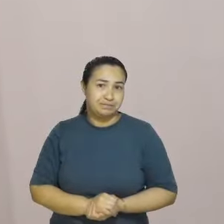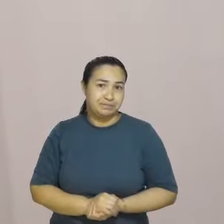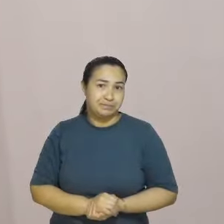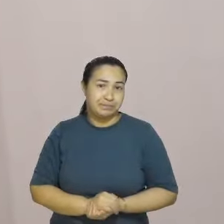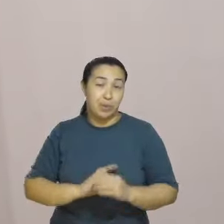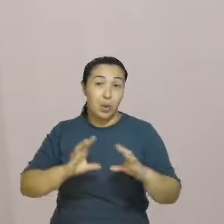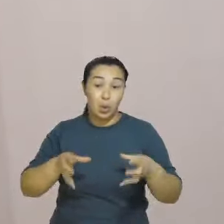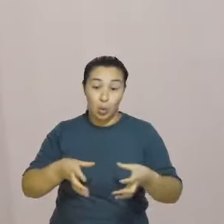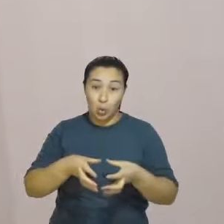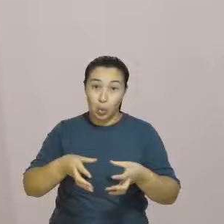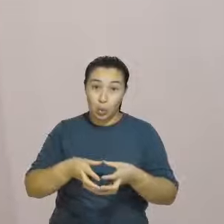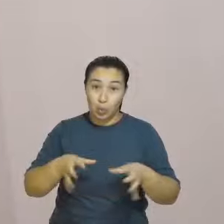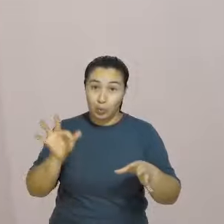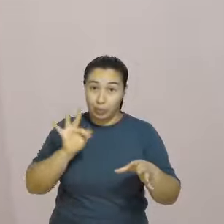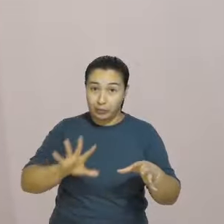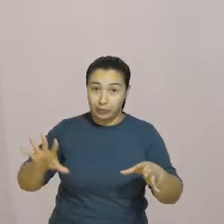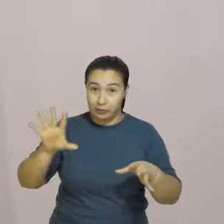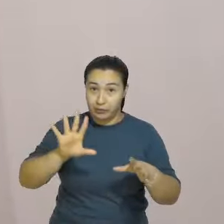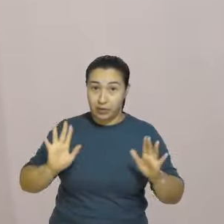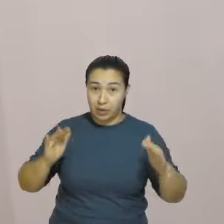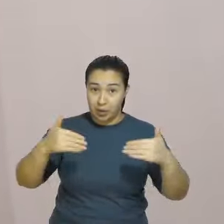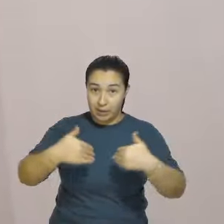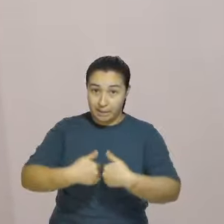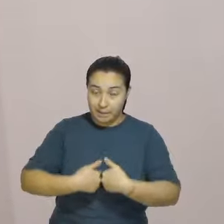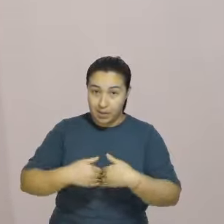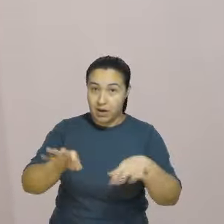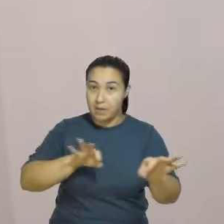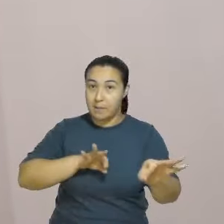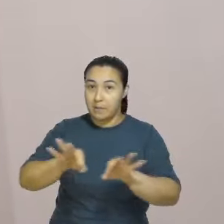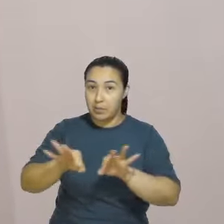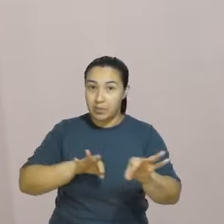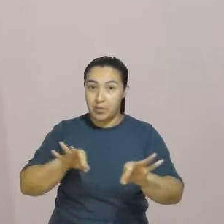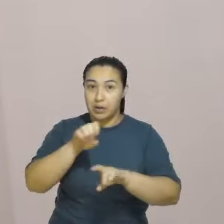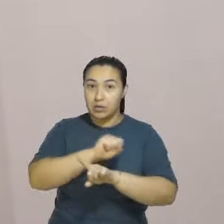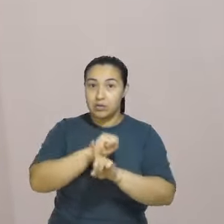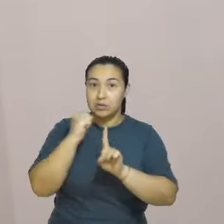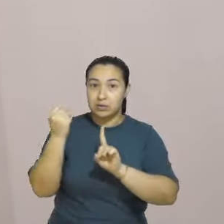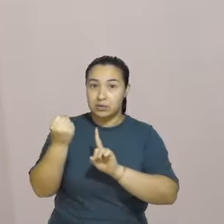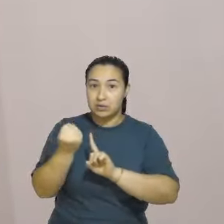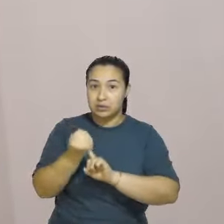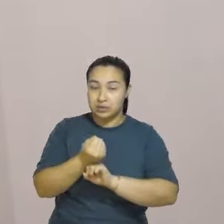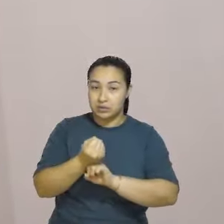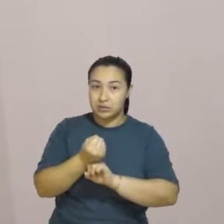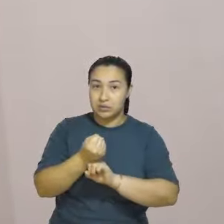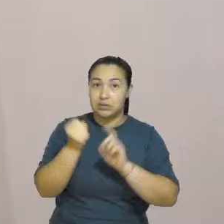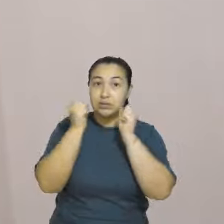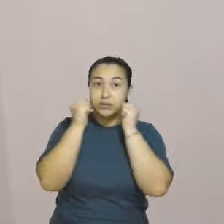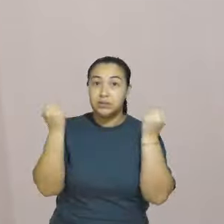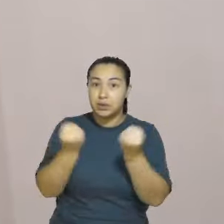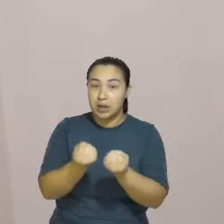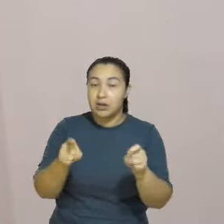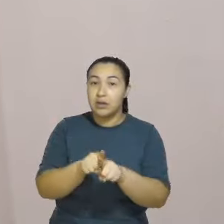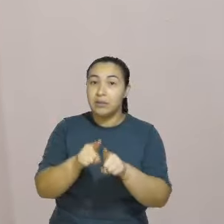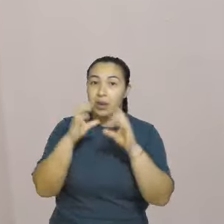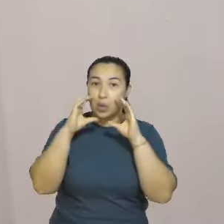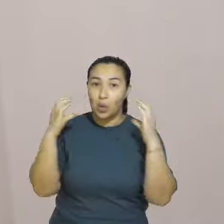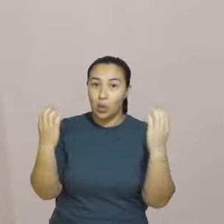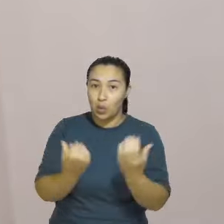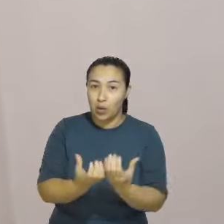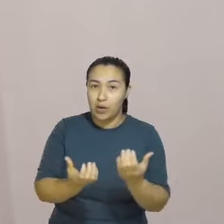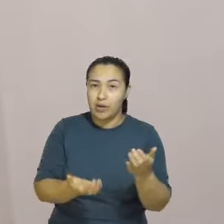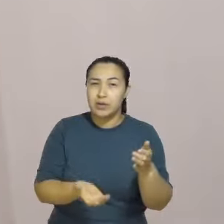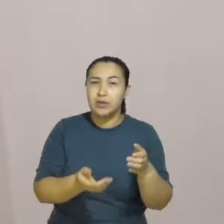ela, quando realizou o seminário, congresso, melhor dizendo, ela homenageou algumas pessoas